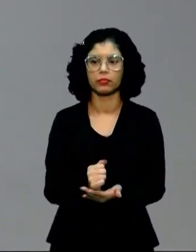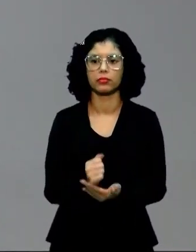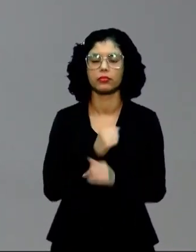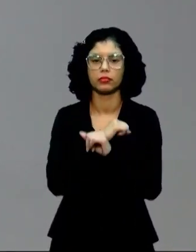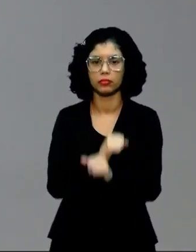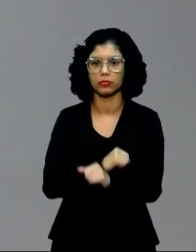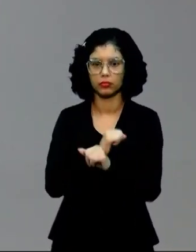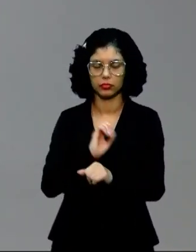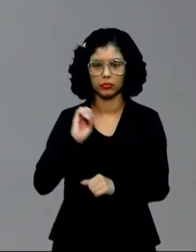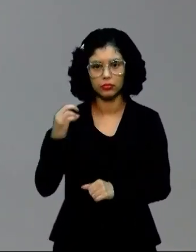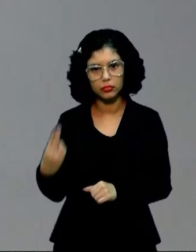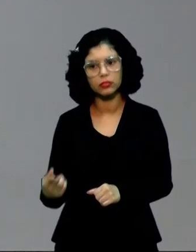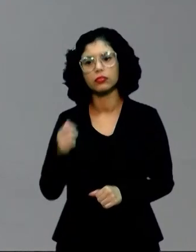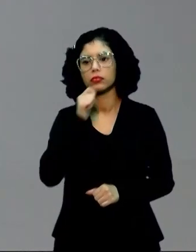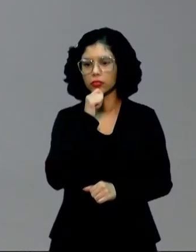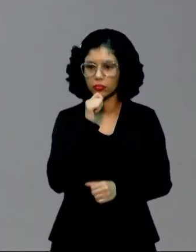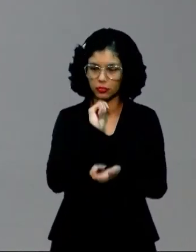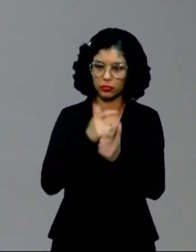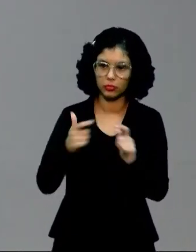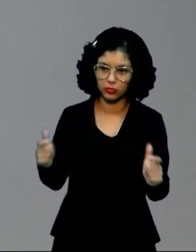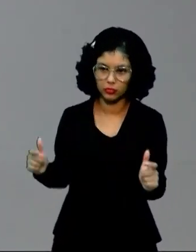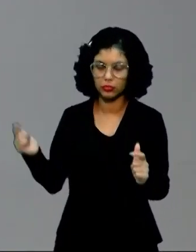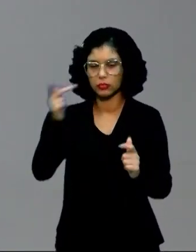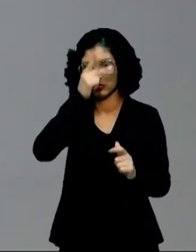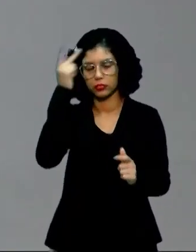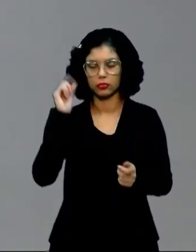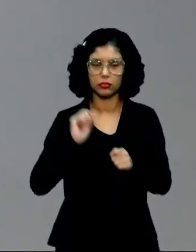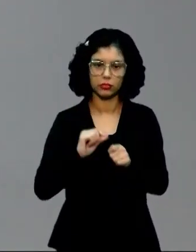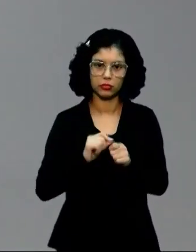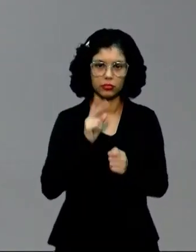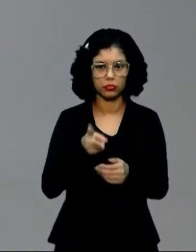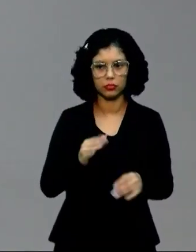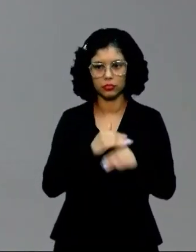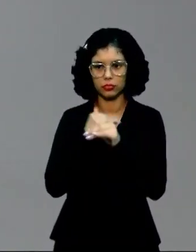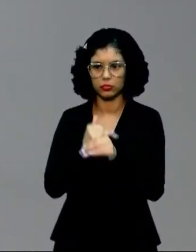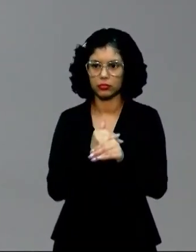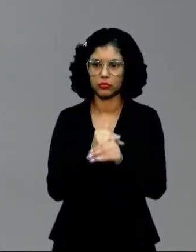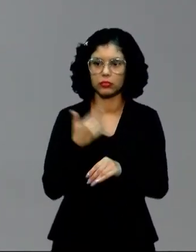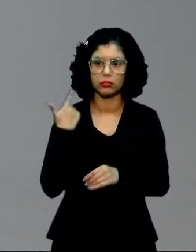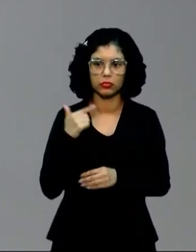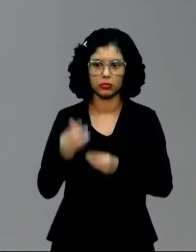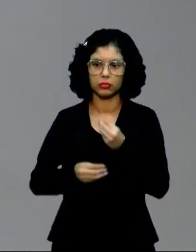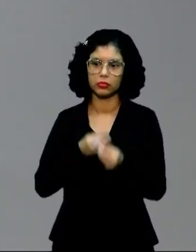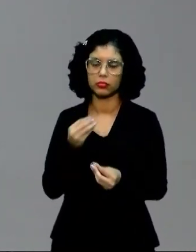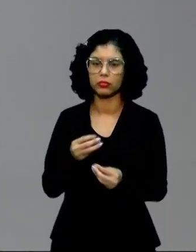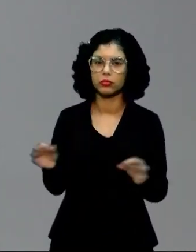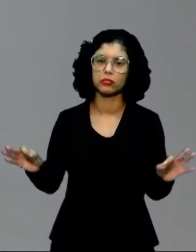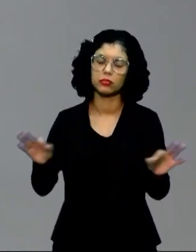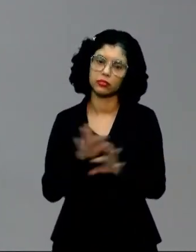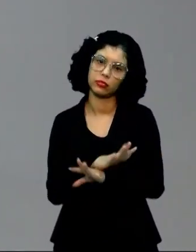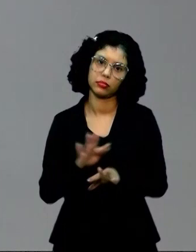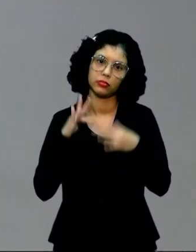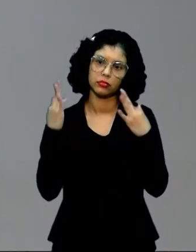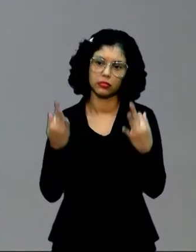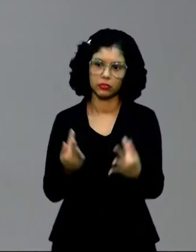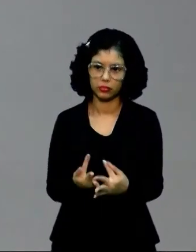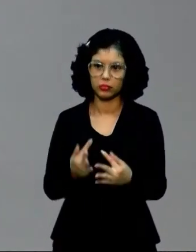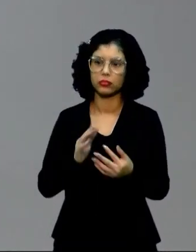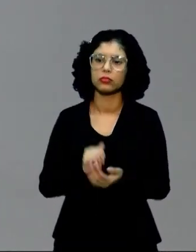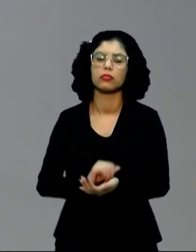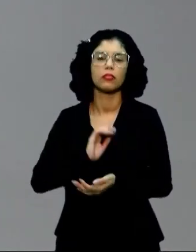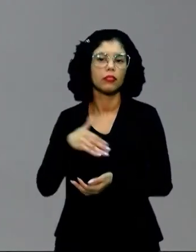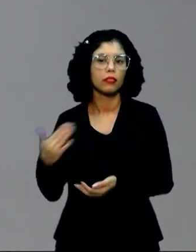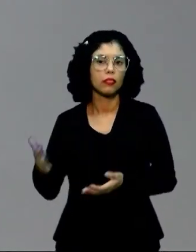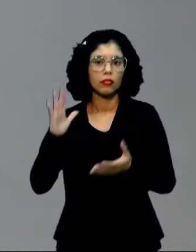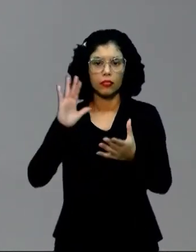escravos, ou ele tem uma concorrência muito grande. E aí ele acaba por não ter dinheiro para manter a família. E aí, quando